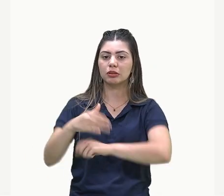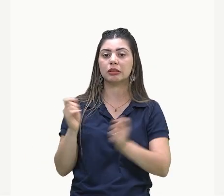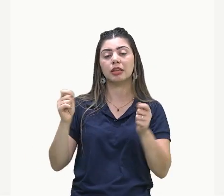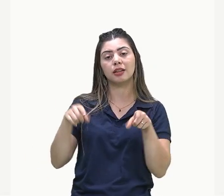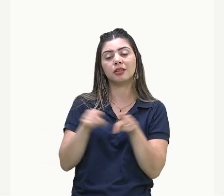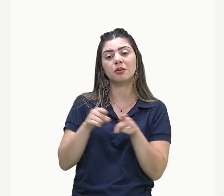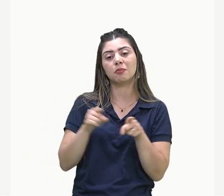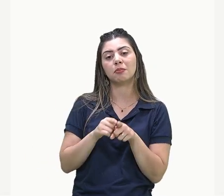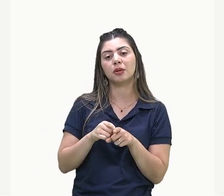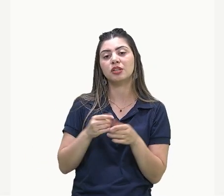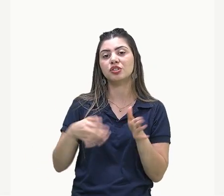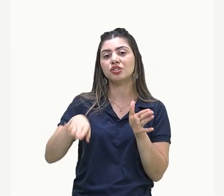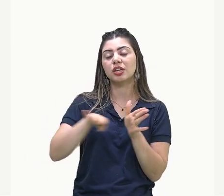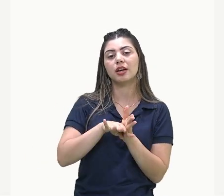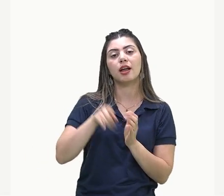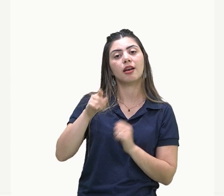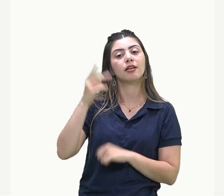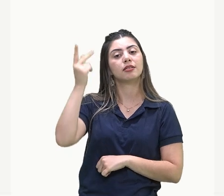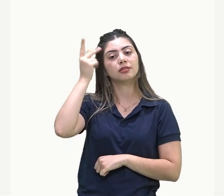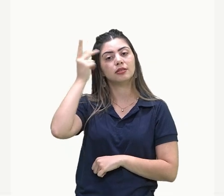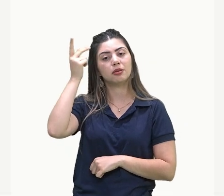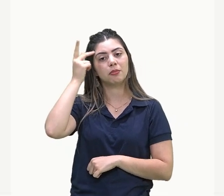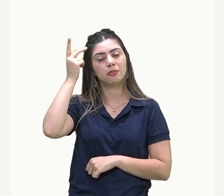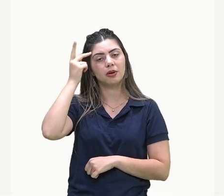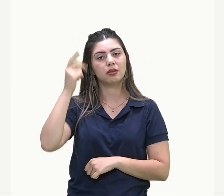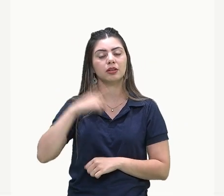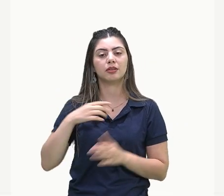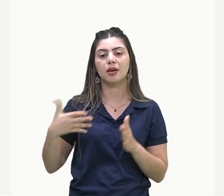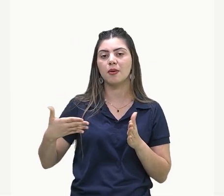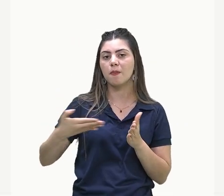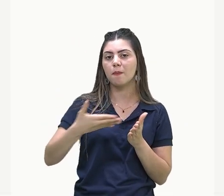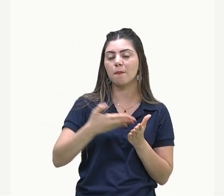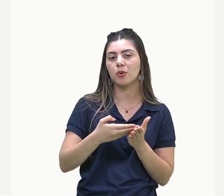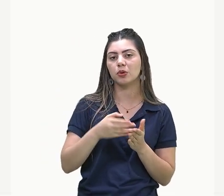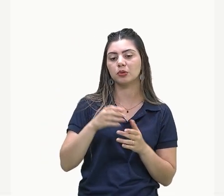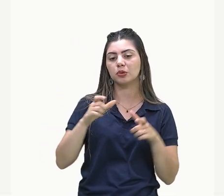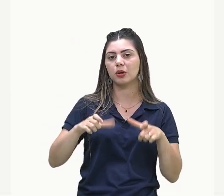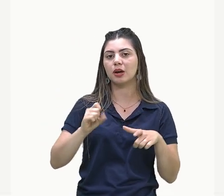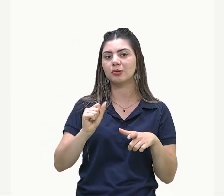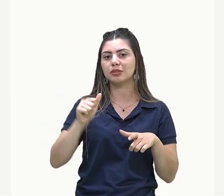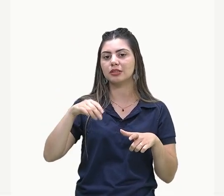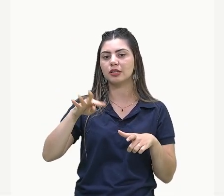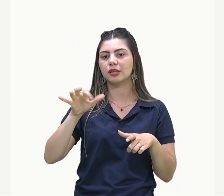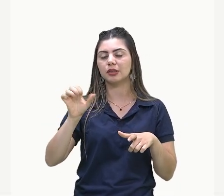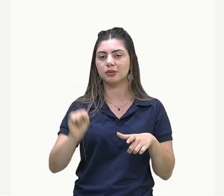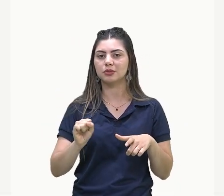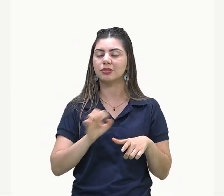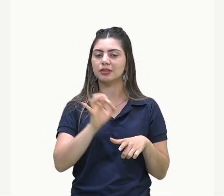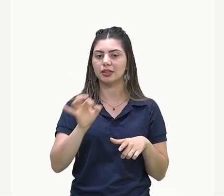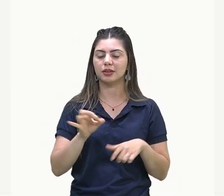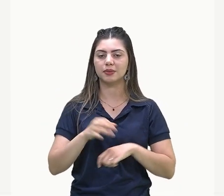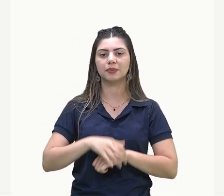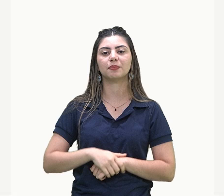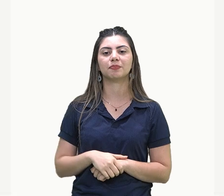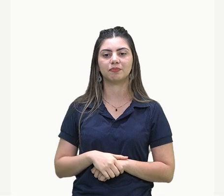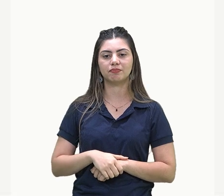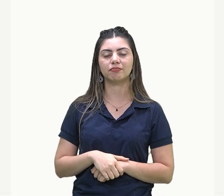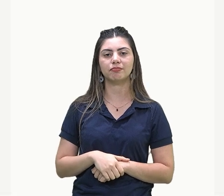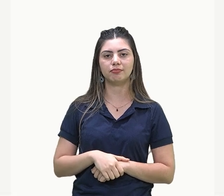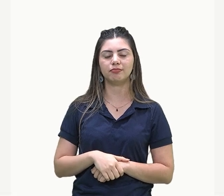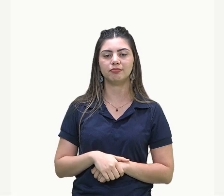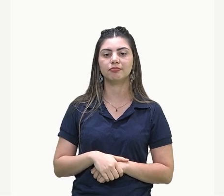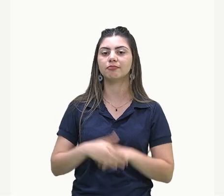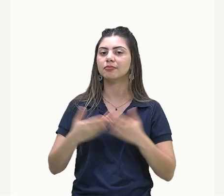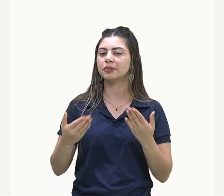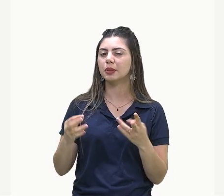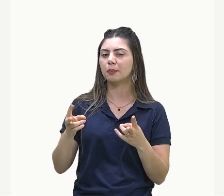principalmente aqui em São Paulo, no Porto de Santos, tá? Que já acaba sendo a ligação principal, tá? Mas